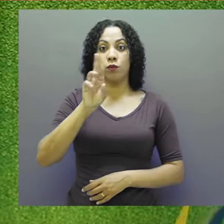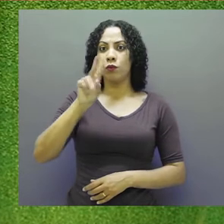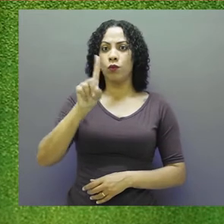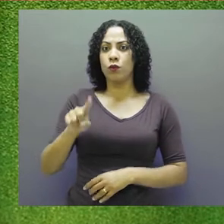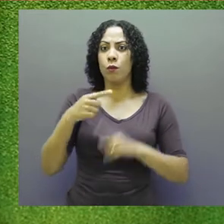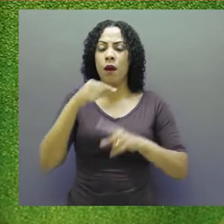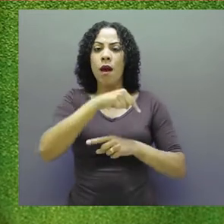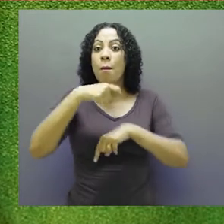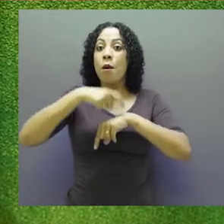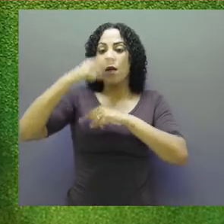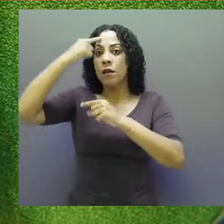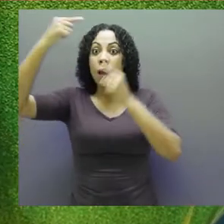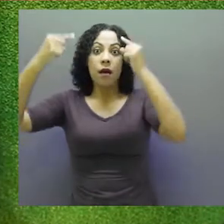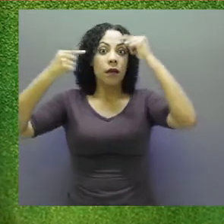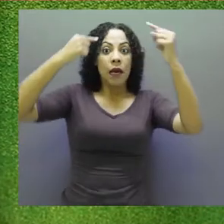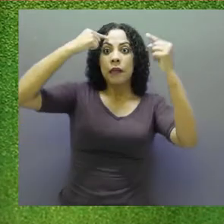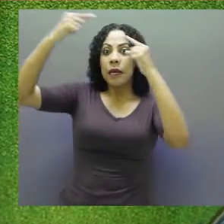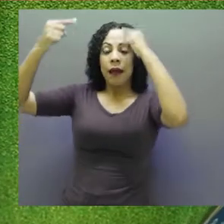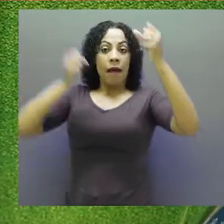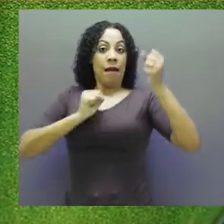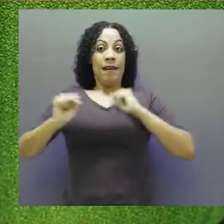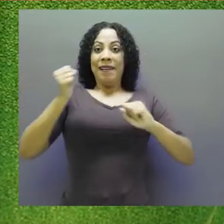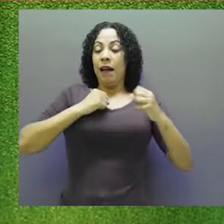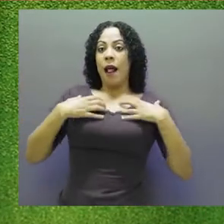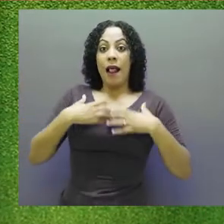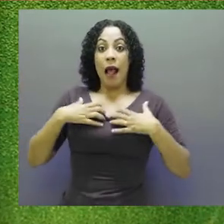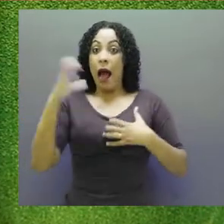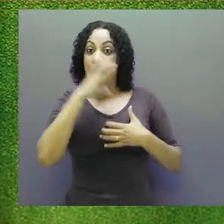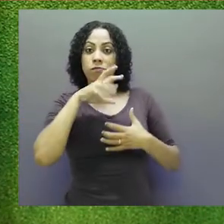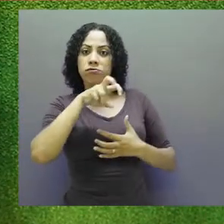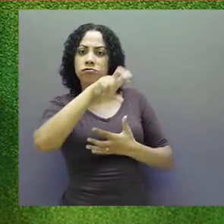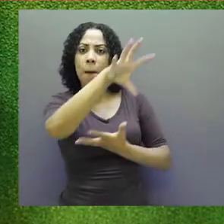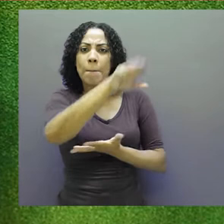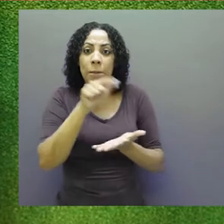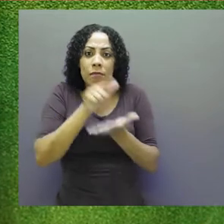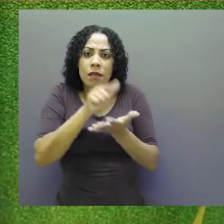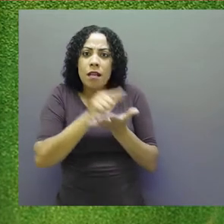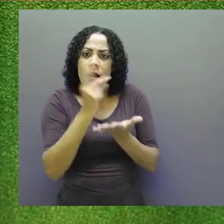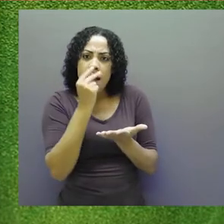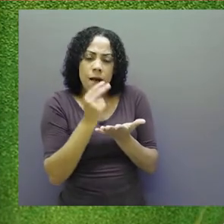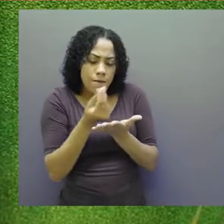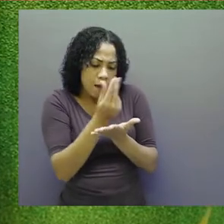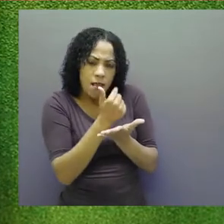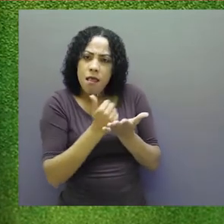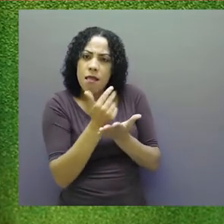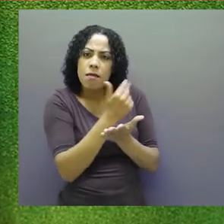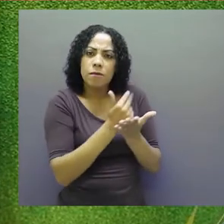naquele momento de tantas ideias, tanta empolgação, correu, pegou papel e lápis